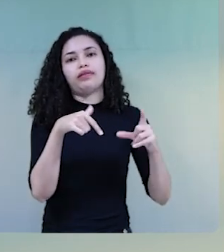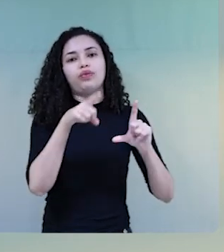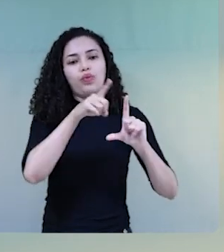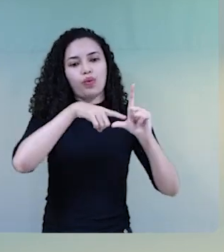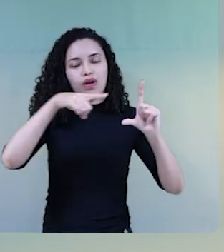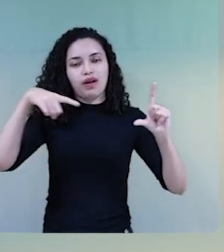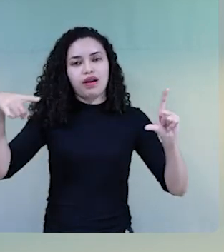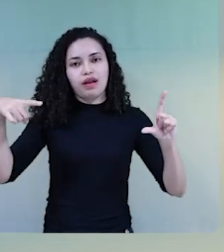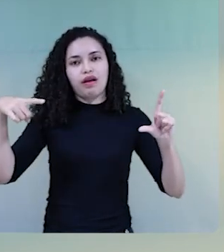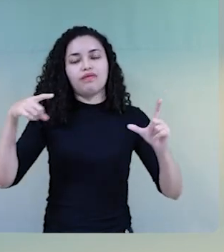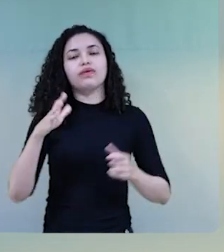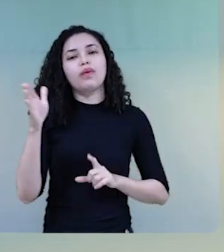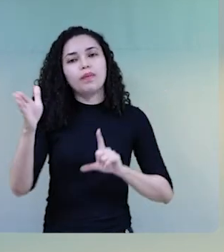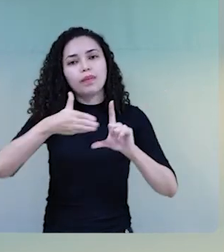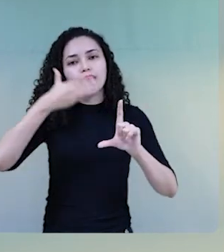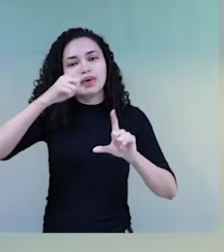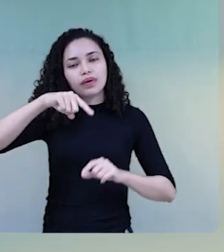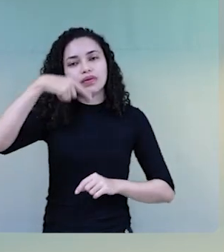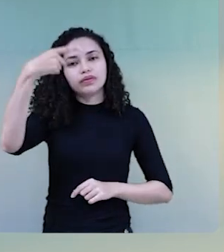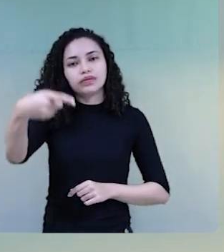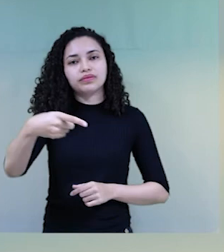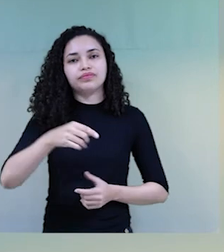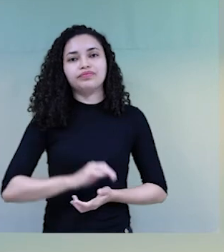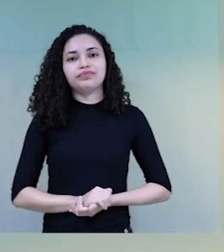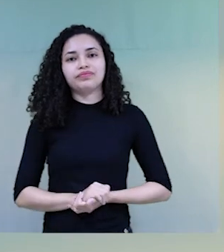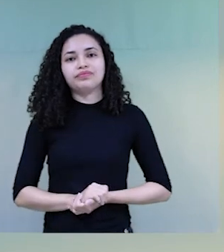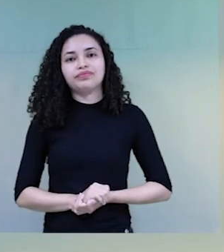gerador. Próximo slide.